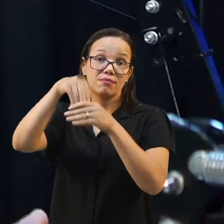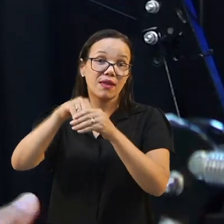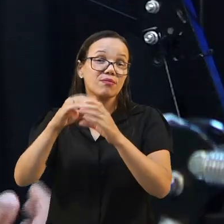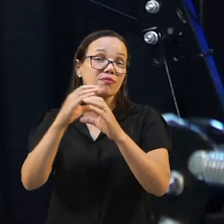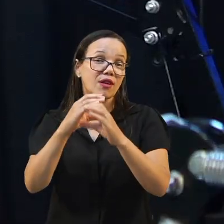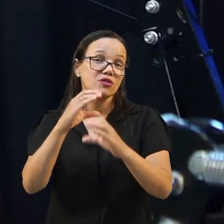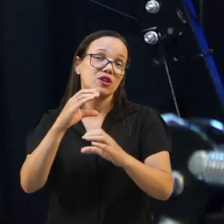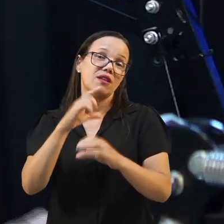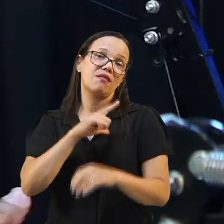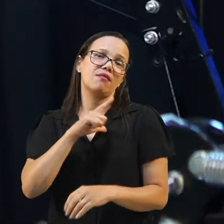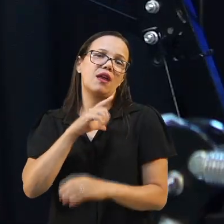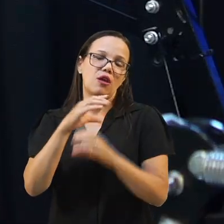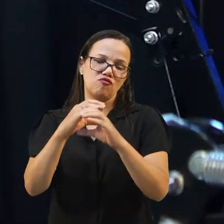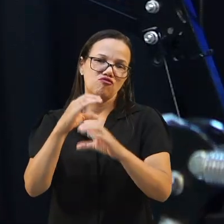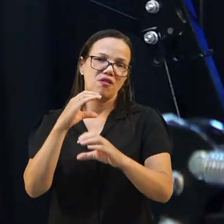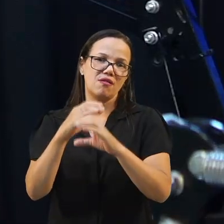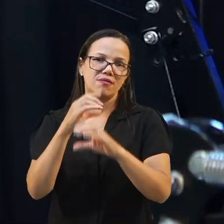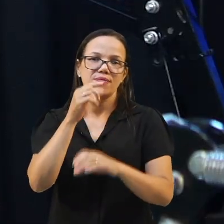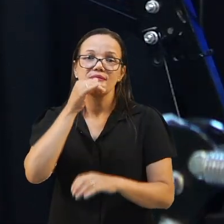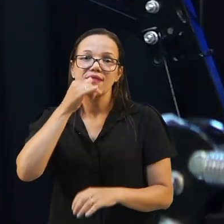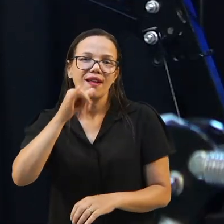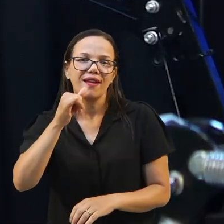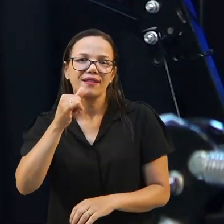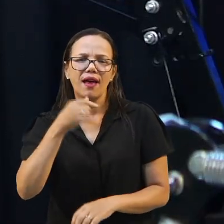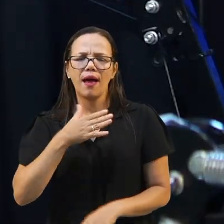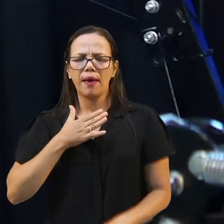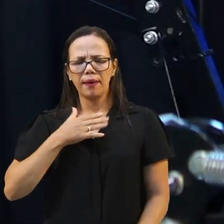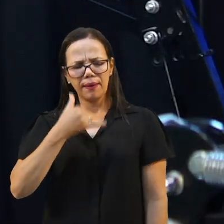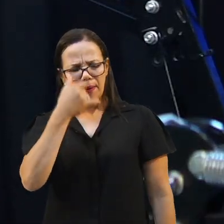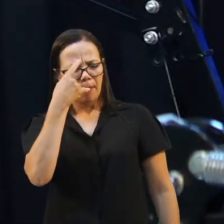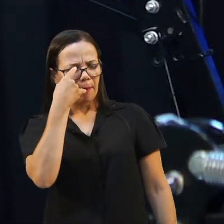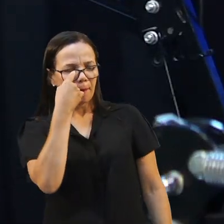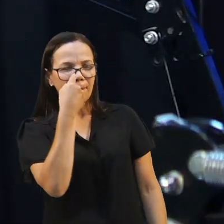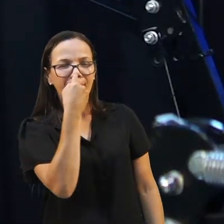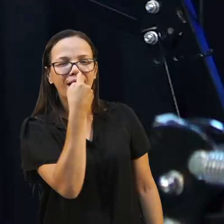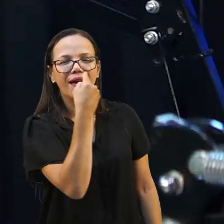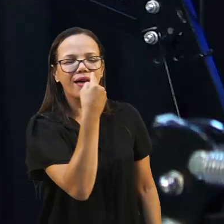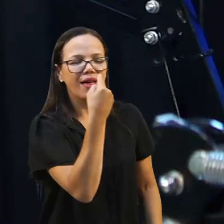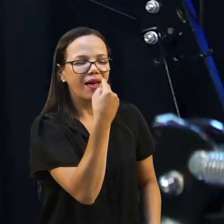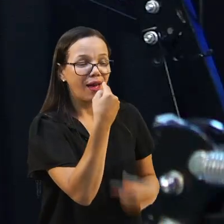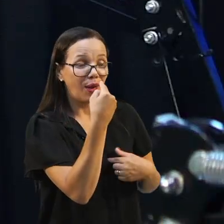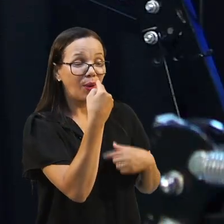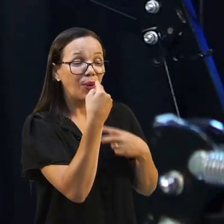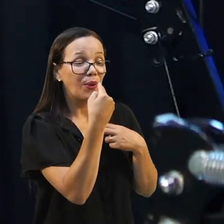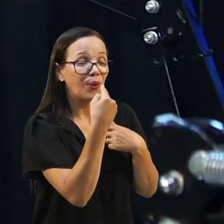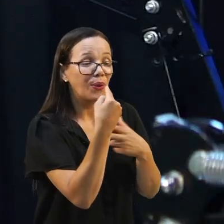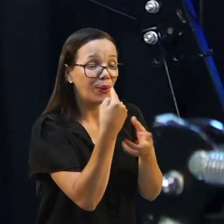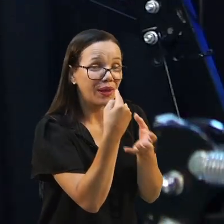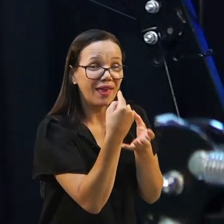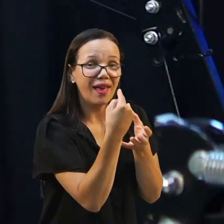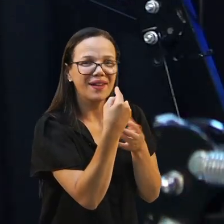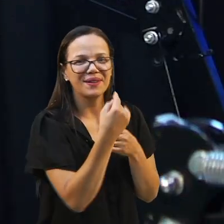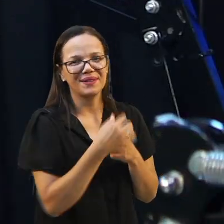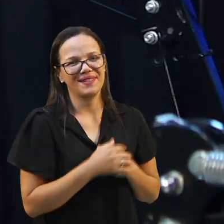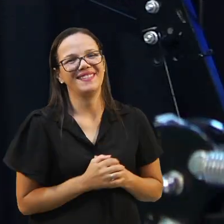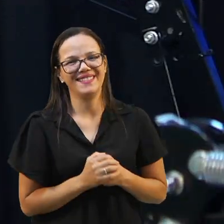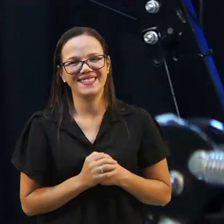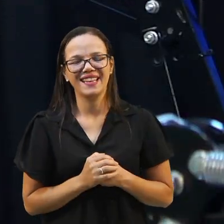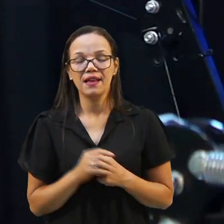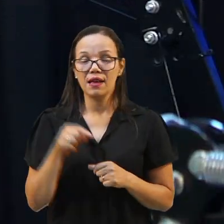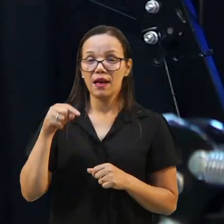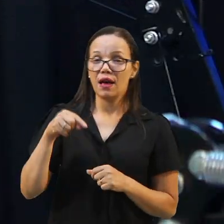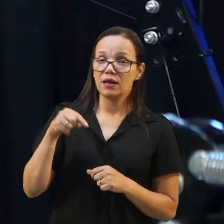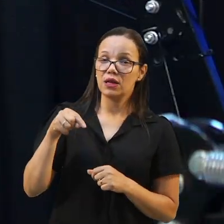engenharia elétrica foi a que me atraiu, né? E em Uberlândia não tinha engenharia elétrica. Aqui em Uberlândia